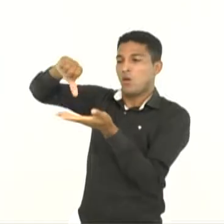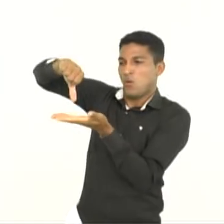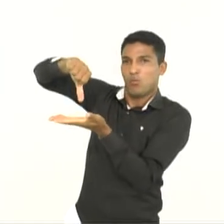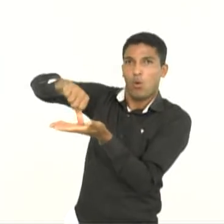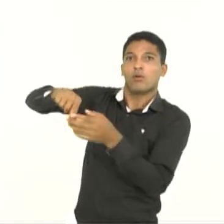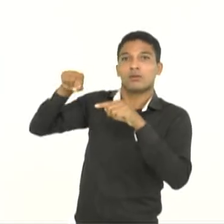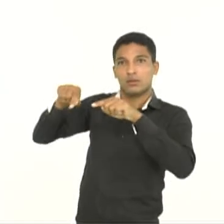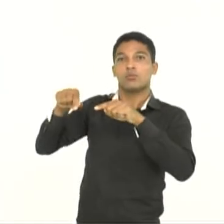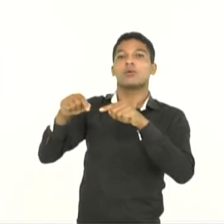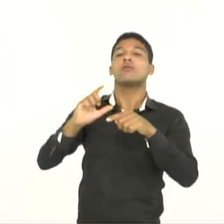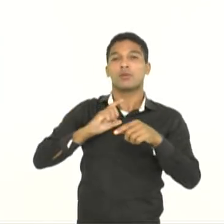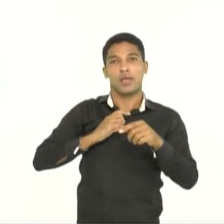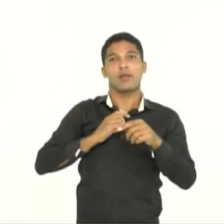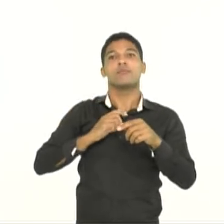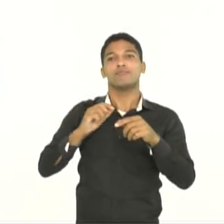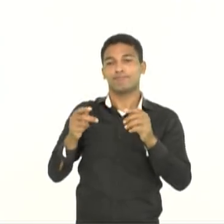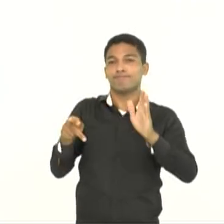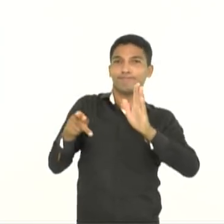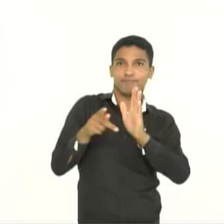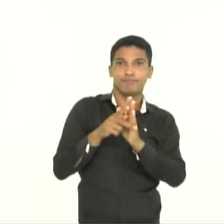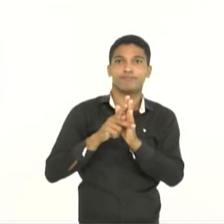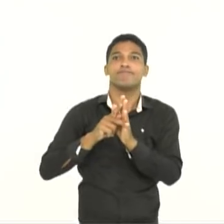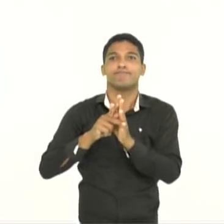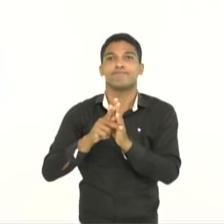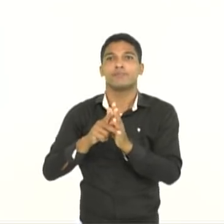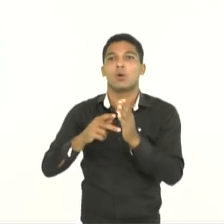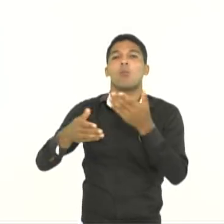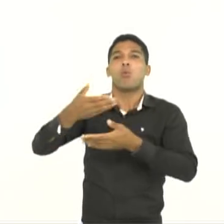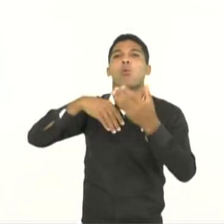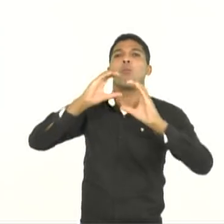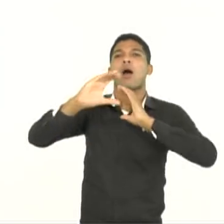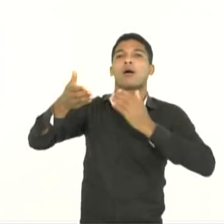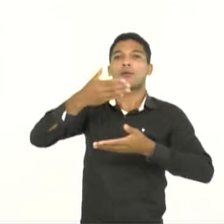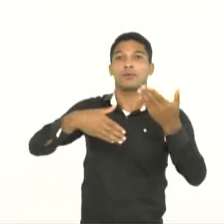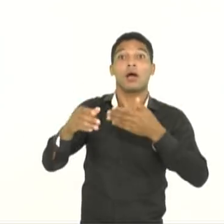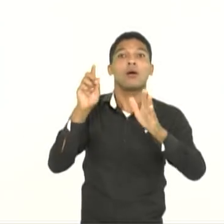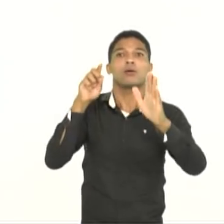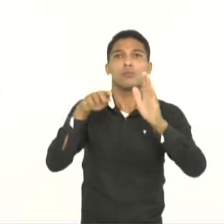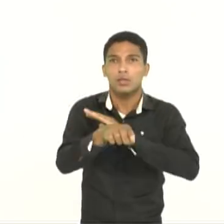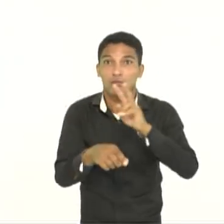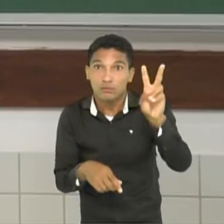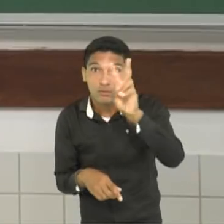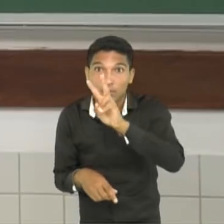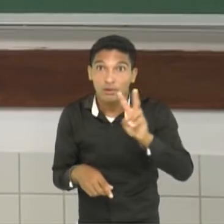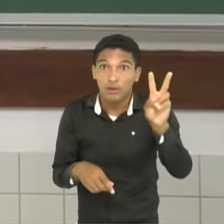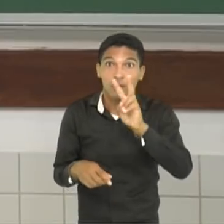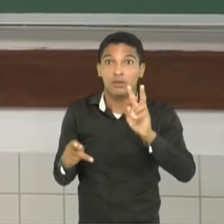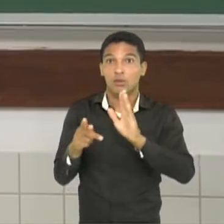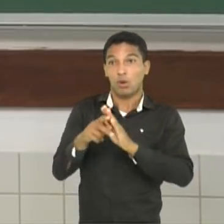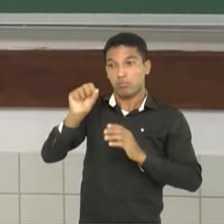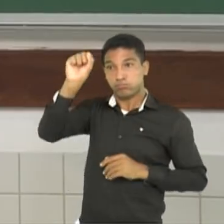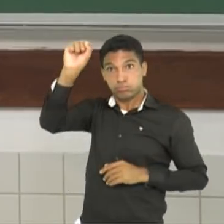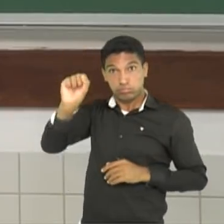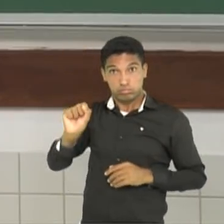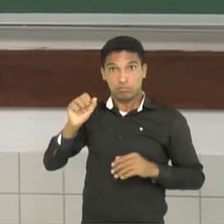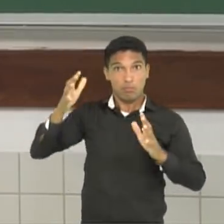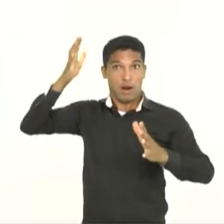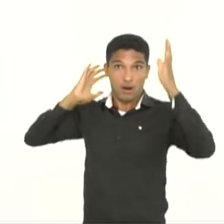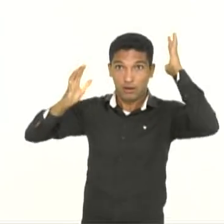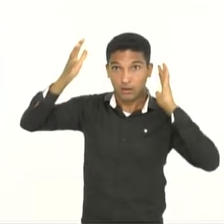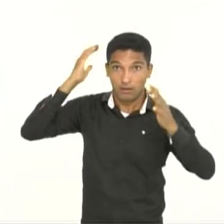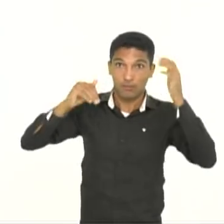ideia, bem rapidinho para vocês responderem. Qual o meio de transporte mais desenvolvido e utilizado na região Sul? Responda, a gente já volta para